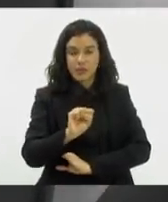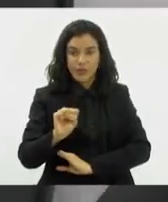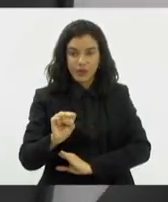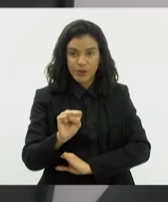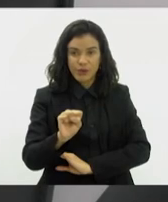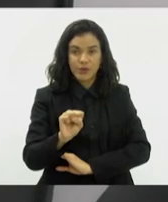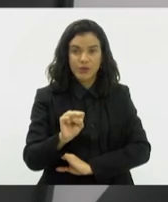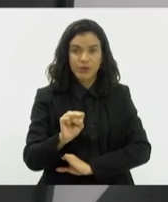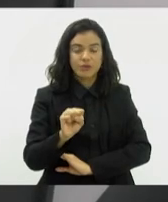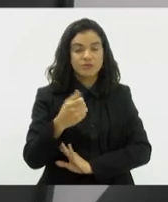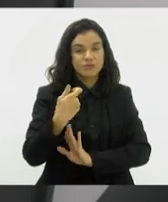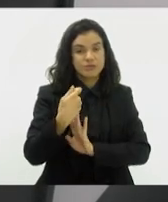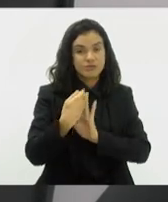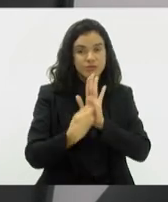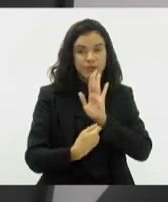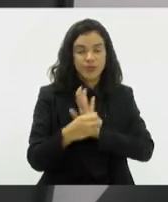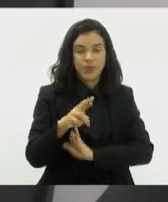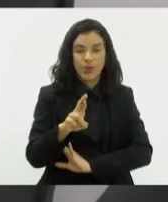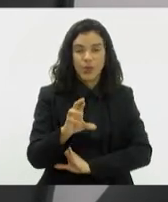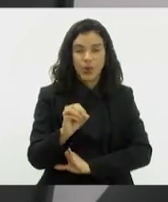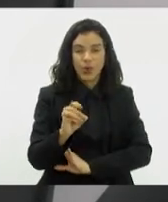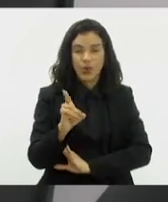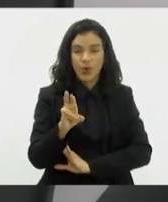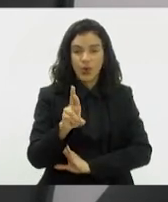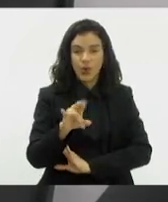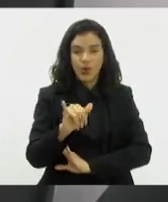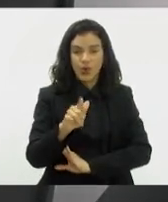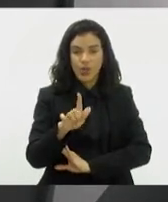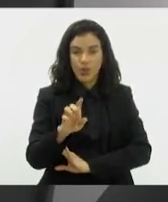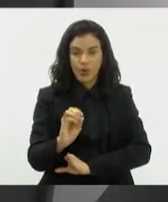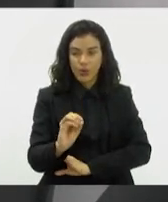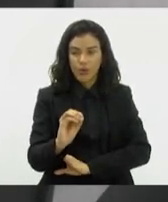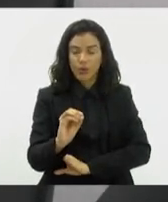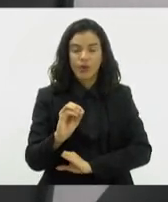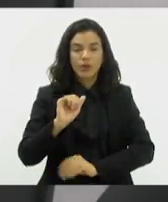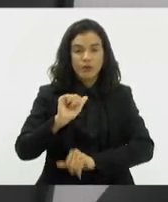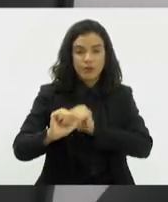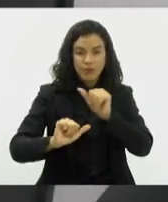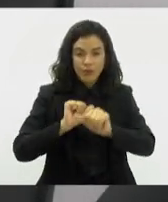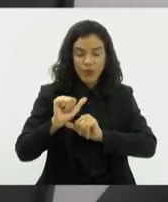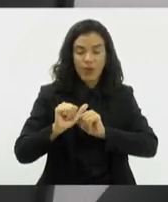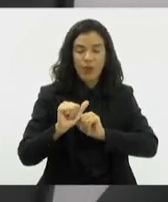1088/23, de autoria do deputado Rodrigo Amorim, que altera a lei